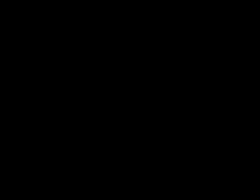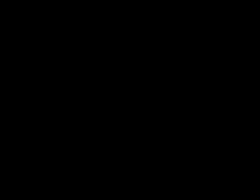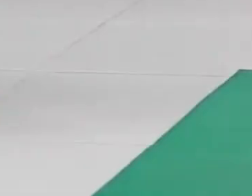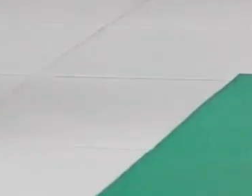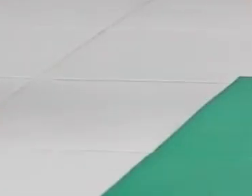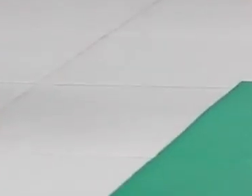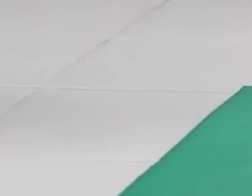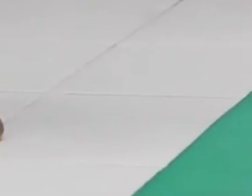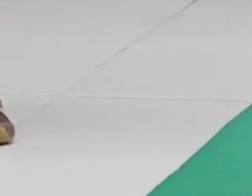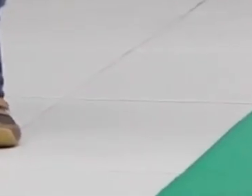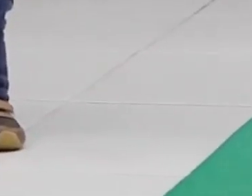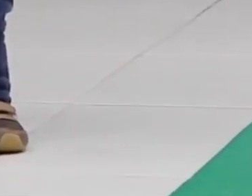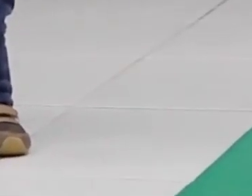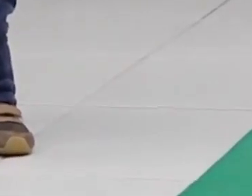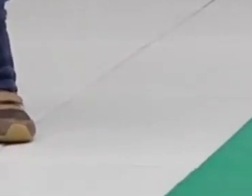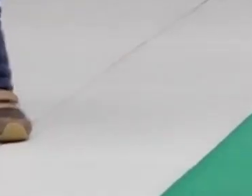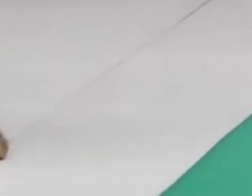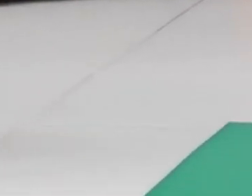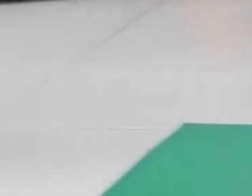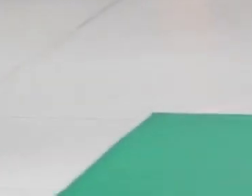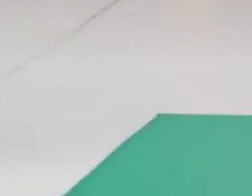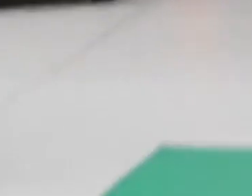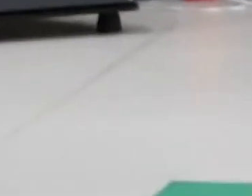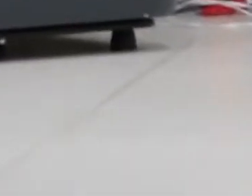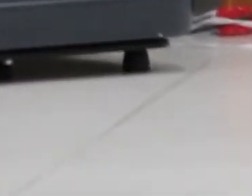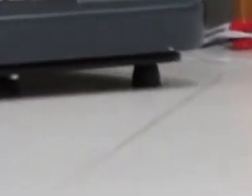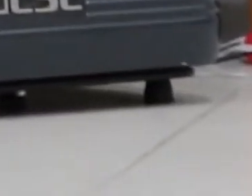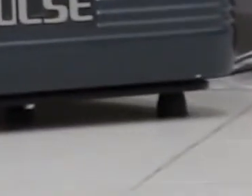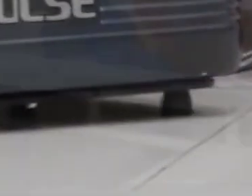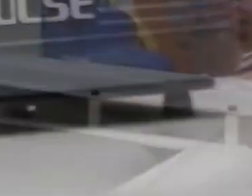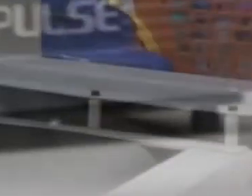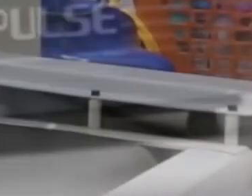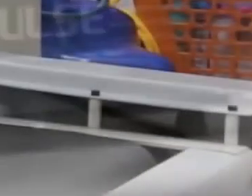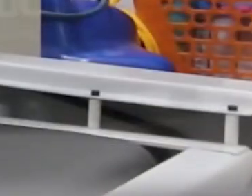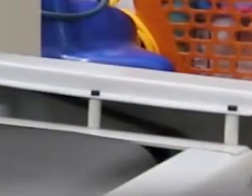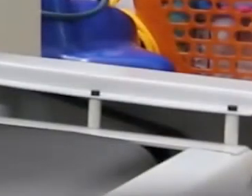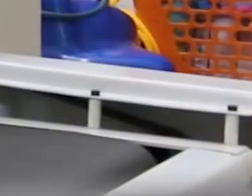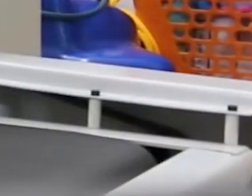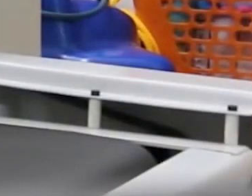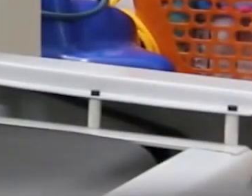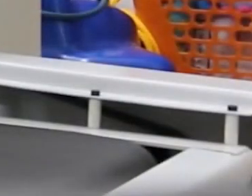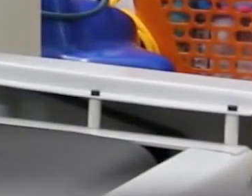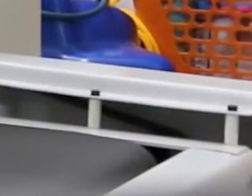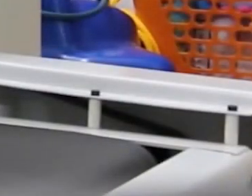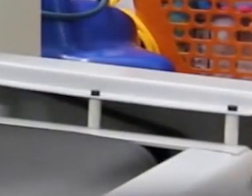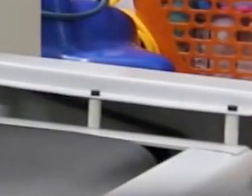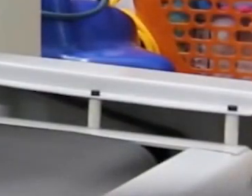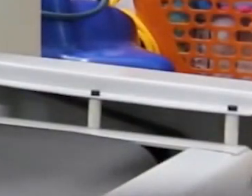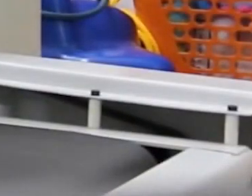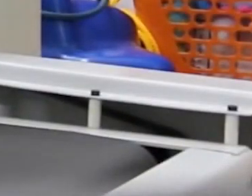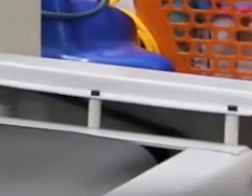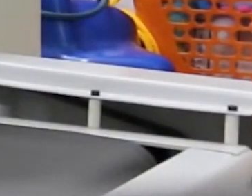ossos. Aparecem então as possíveis desproporções. Após o nascimento, será possível iniciar